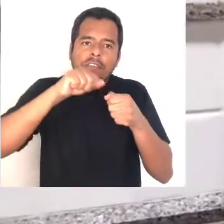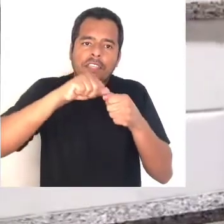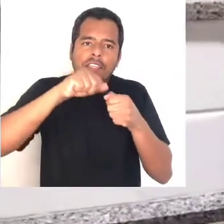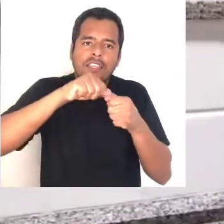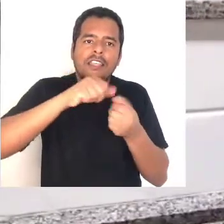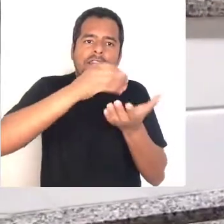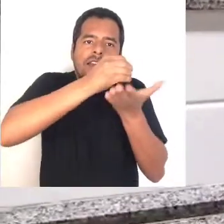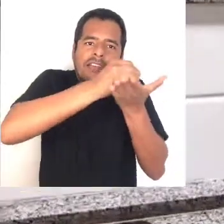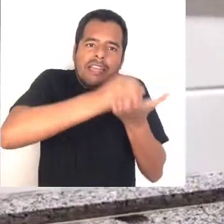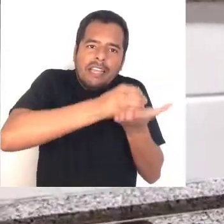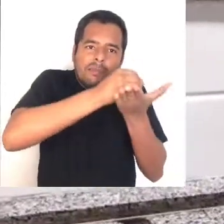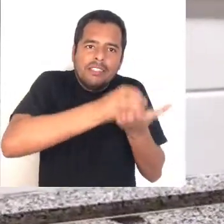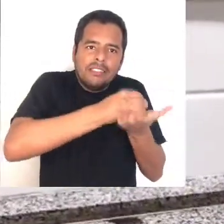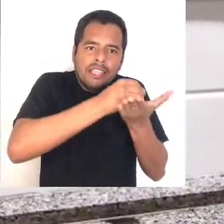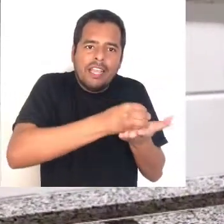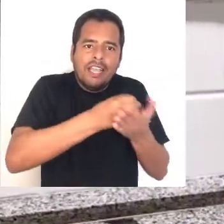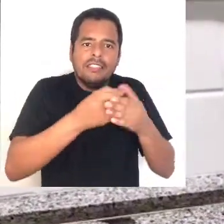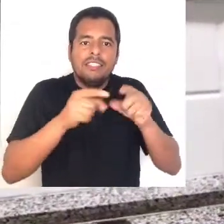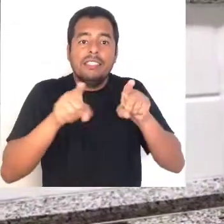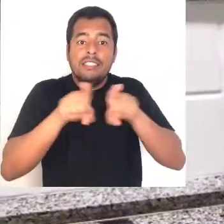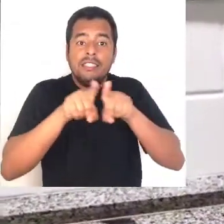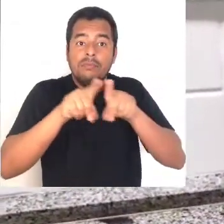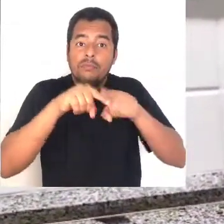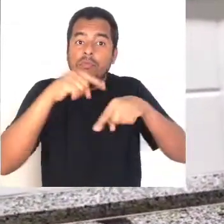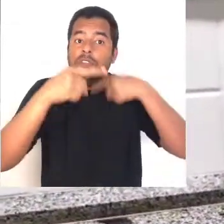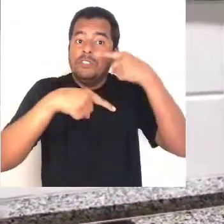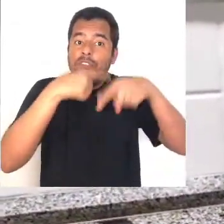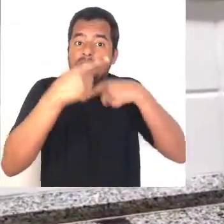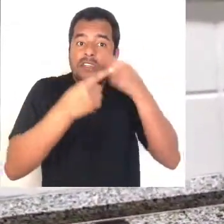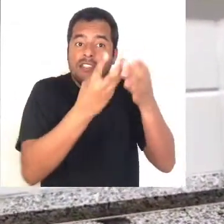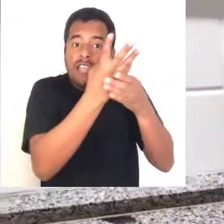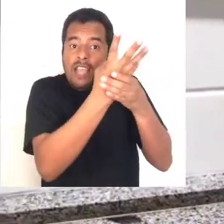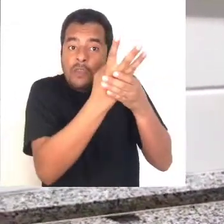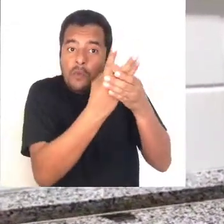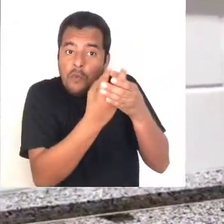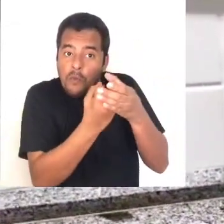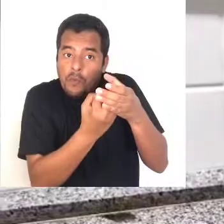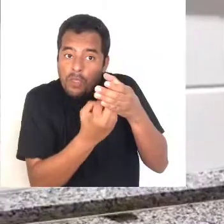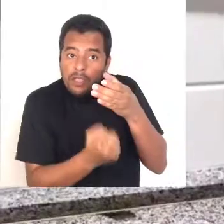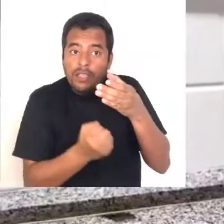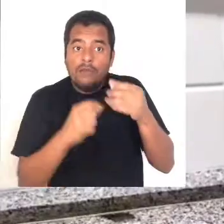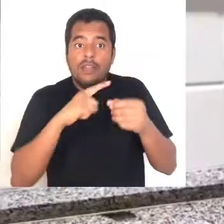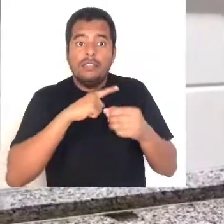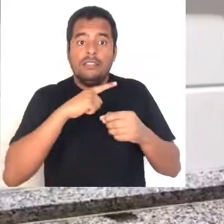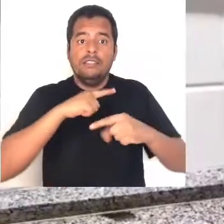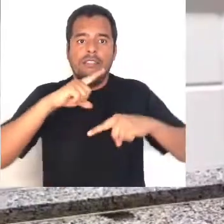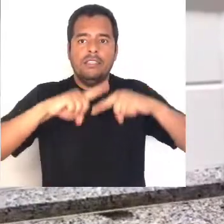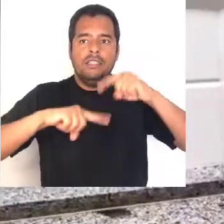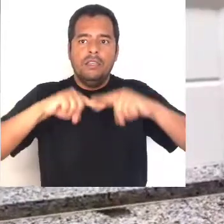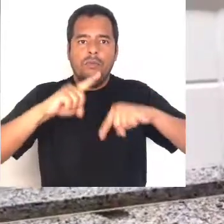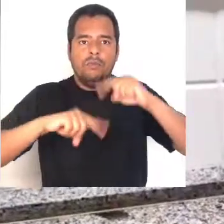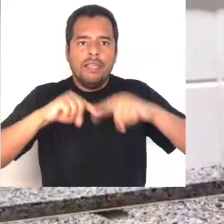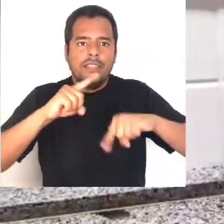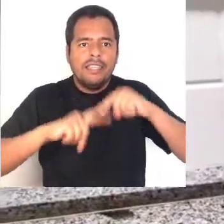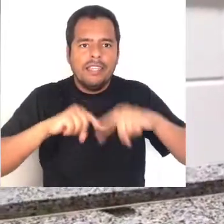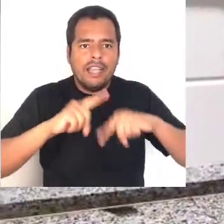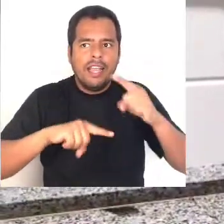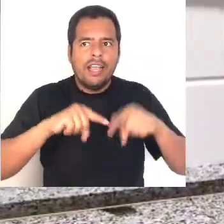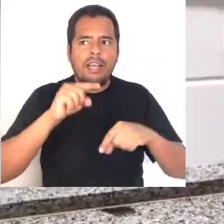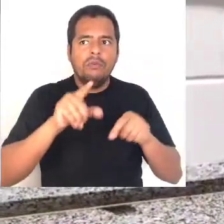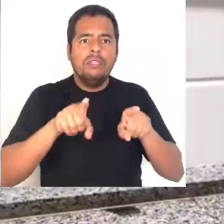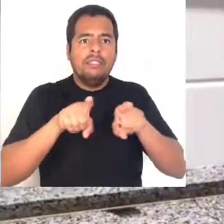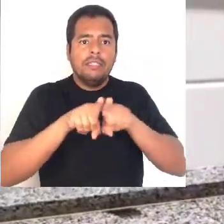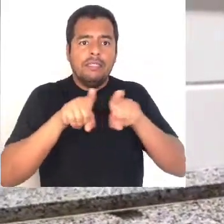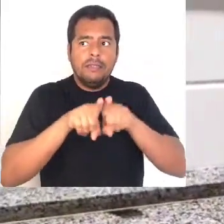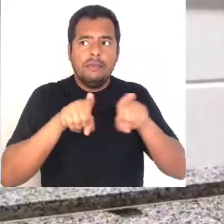Bem, pessoal, feito a pesagem do balão sem o material e depois de fazer a filtração, a gente